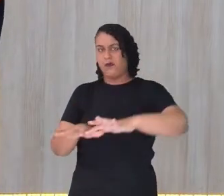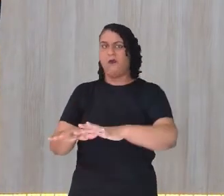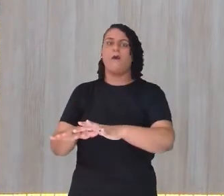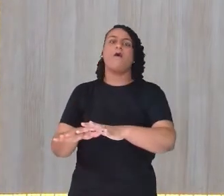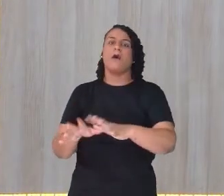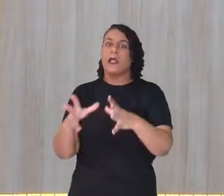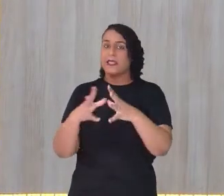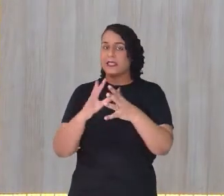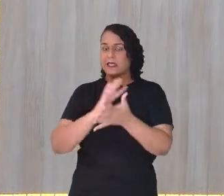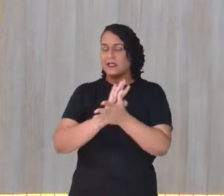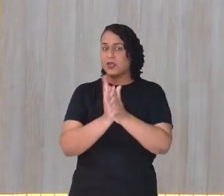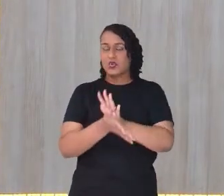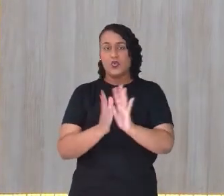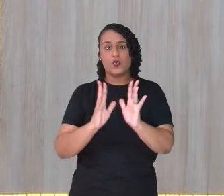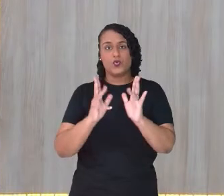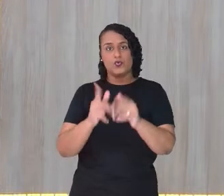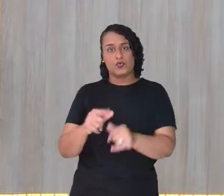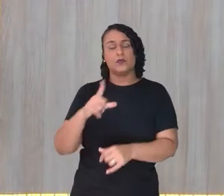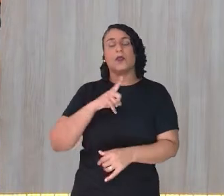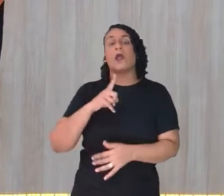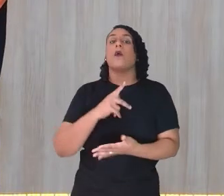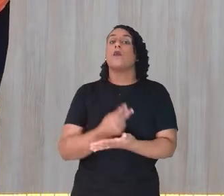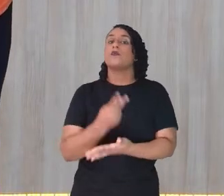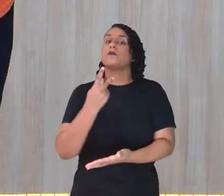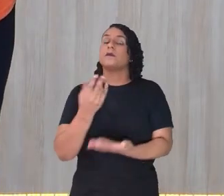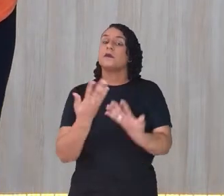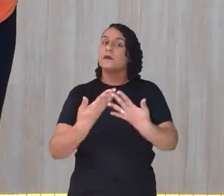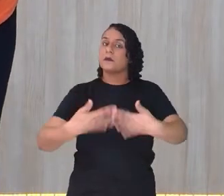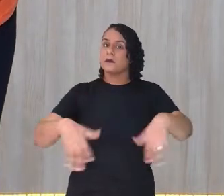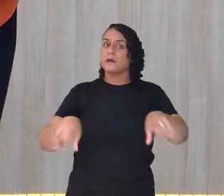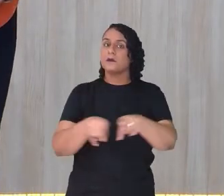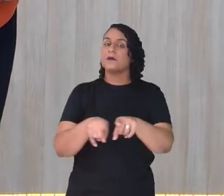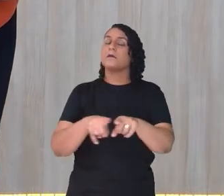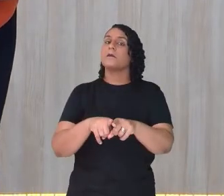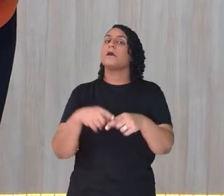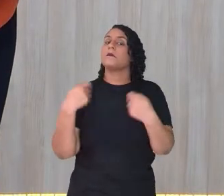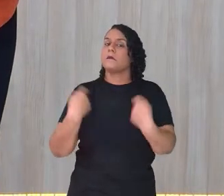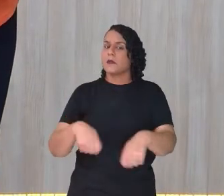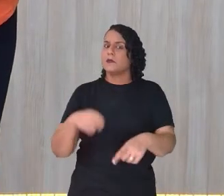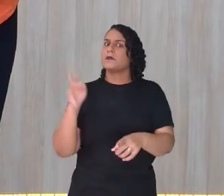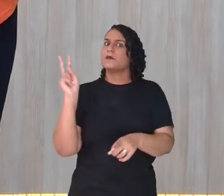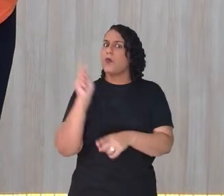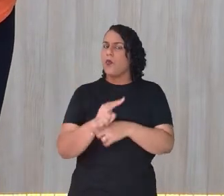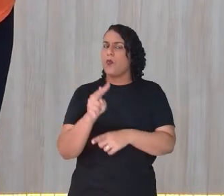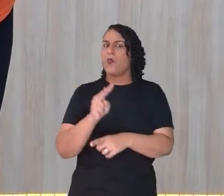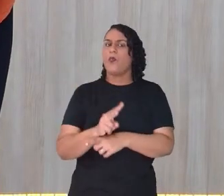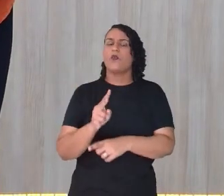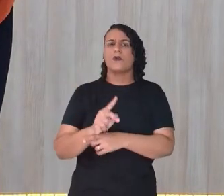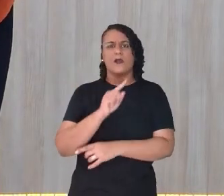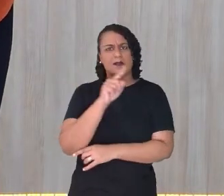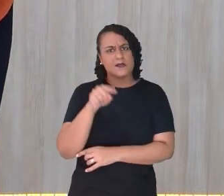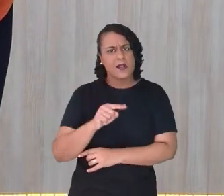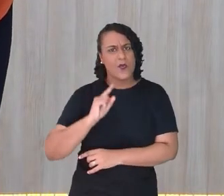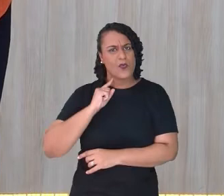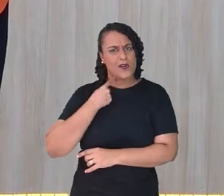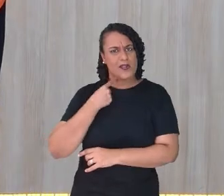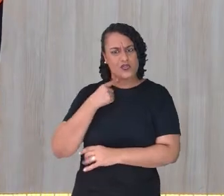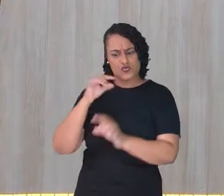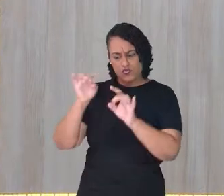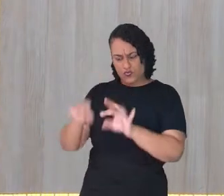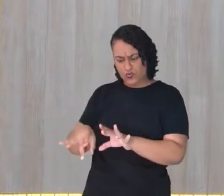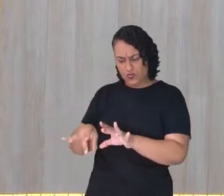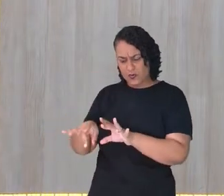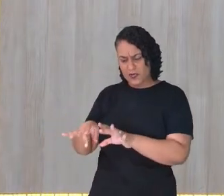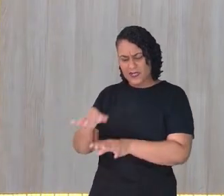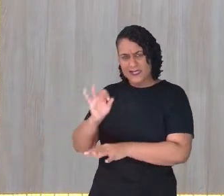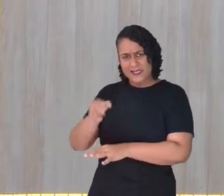que existem os fenômenos naturais, mas existe também o cuidado do homem. Será que estamos jogando lixo? Será que